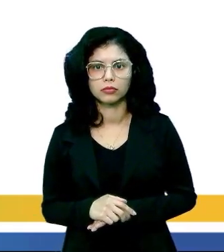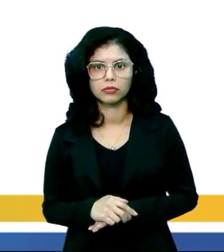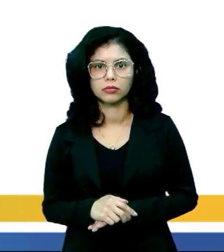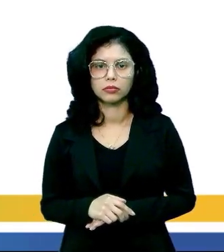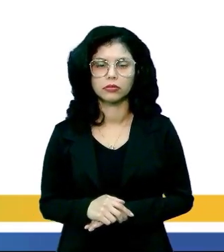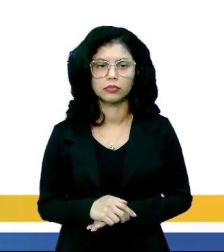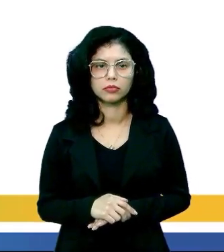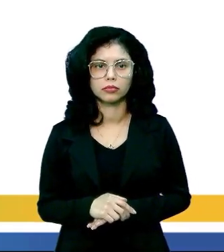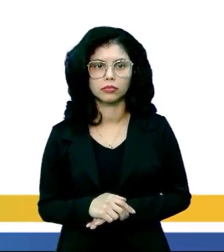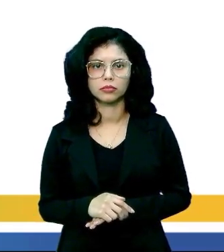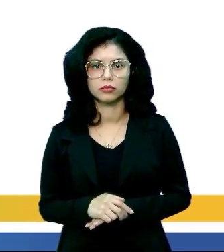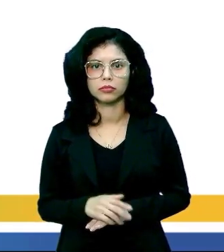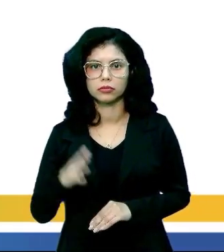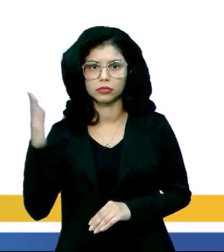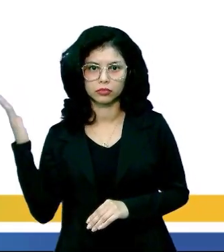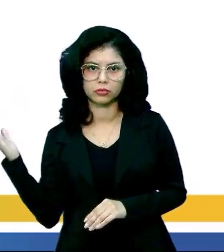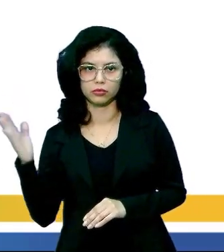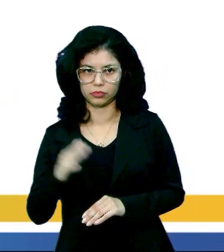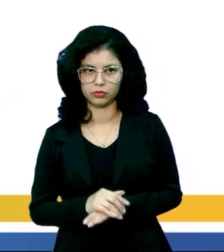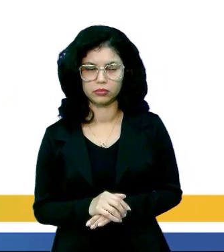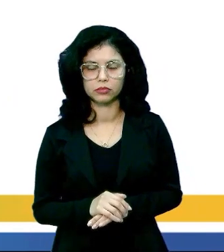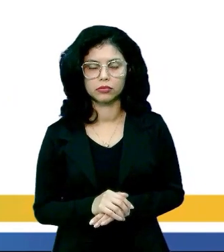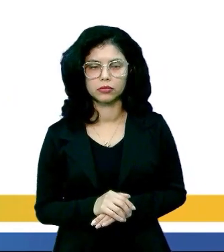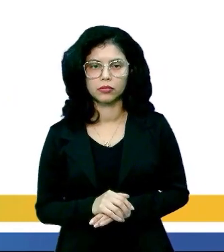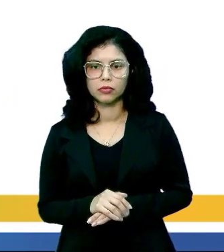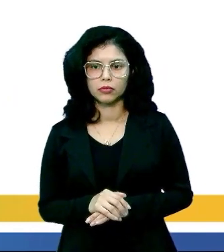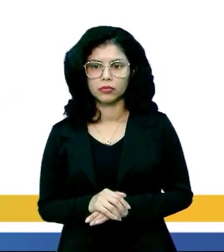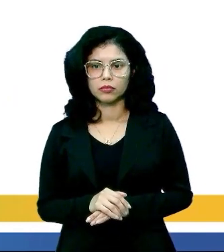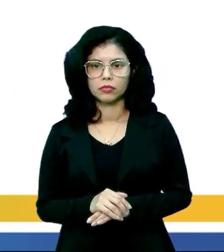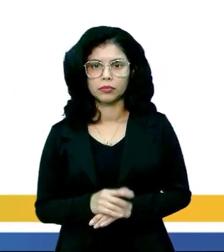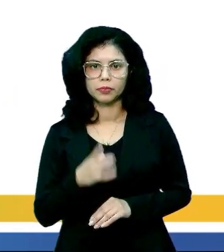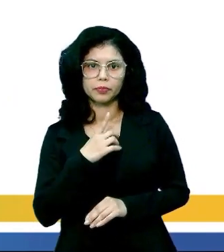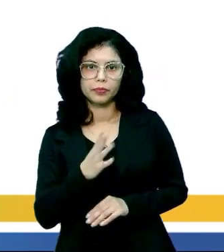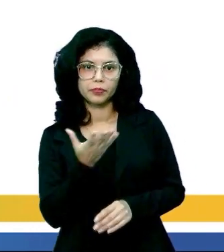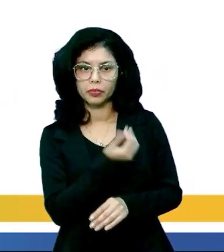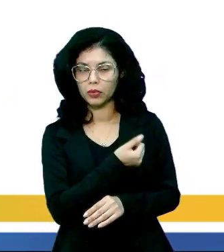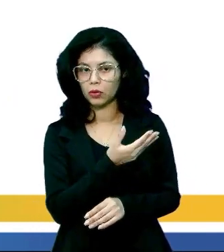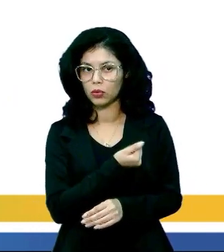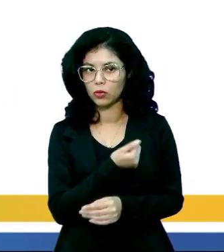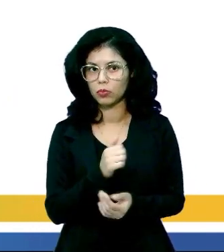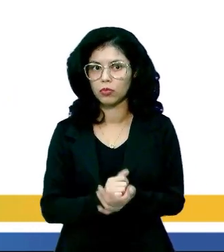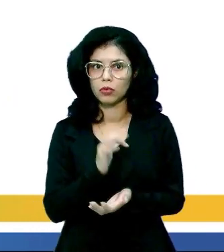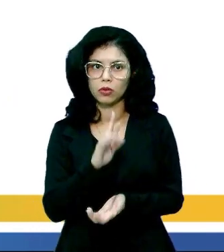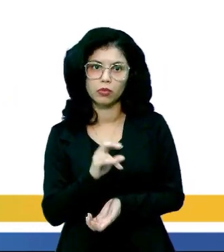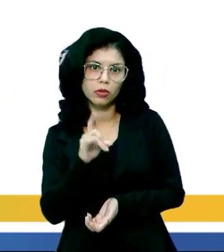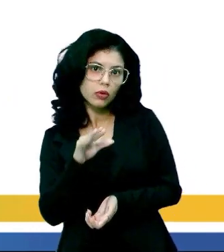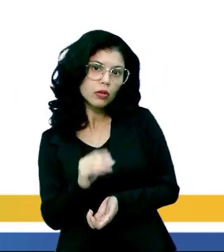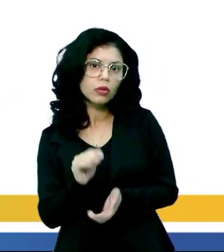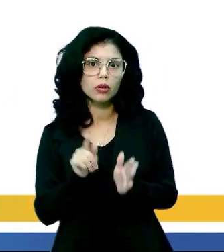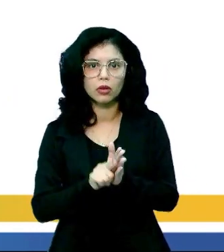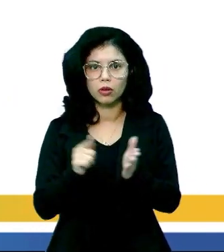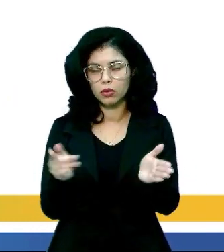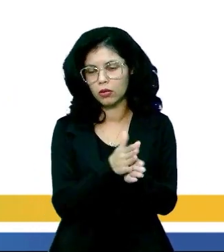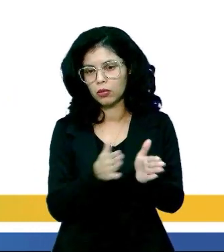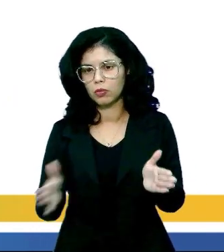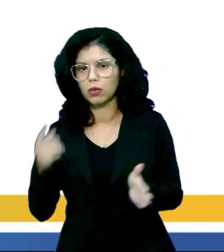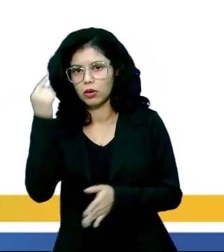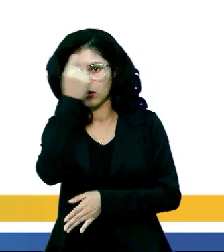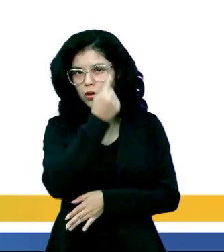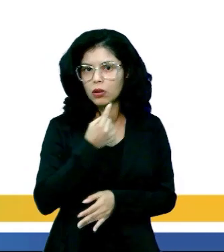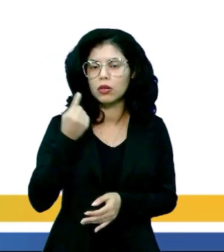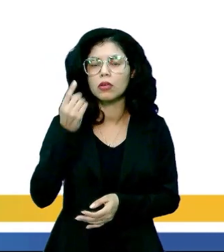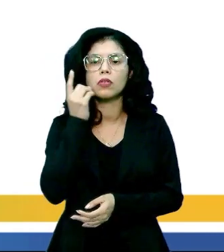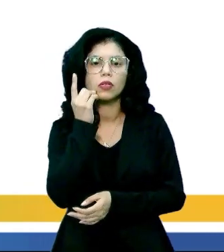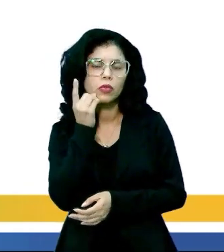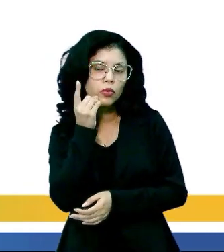nós vamos ter. Então, observe aí que nós temos os números de funcionários, jornadas, que é